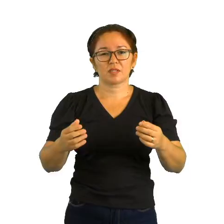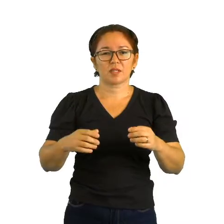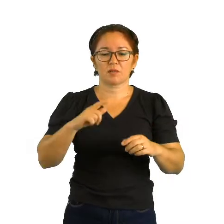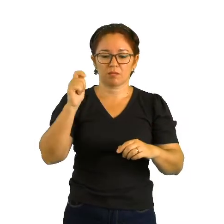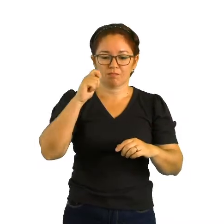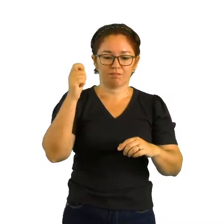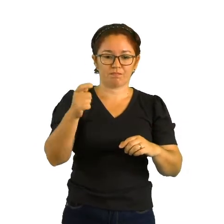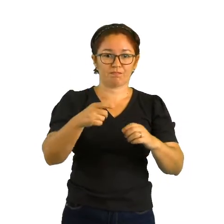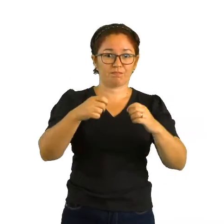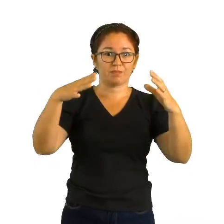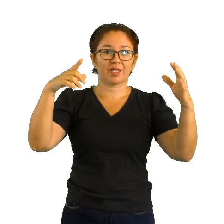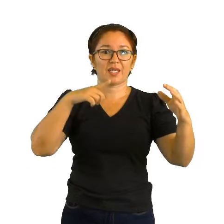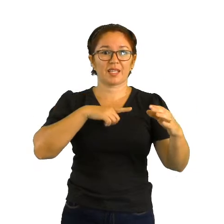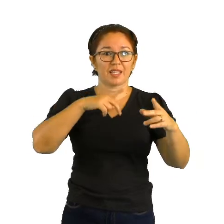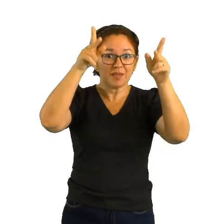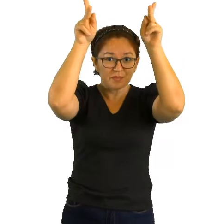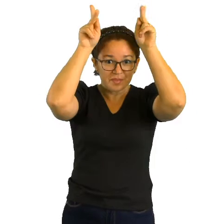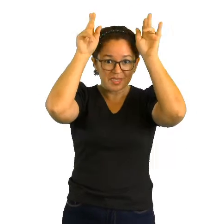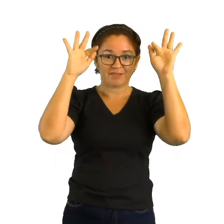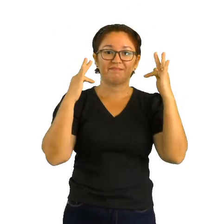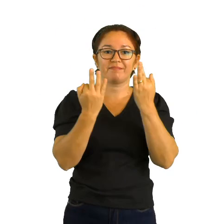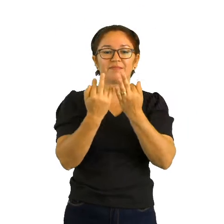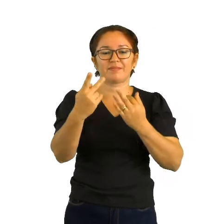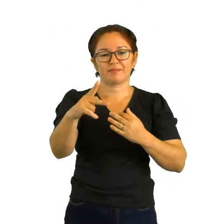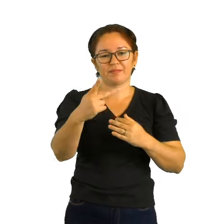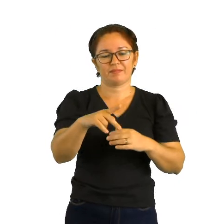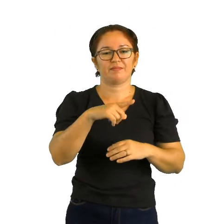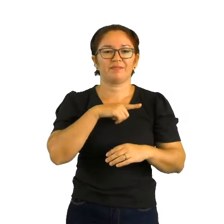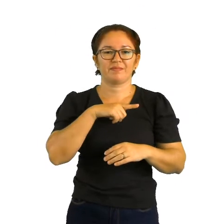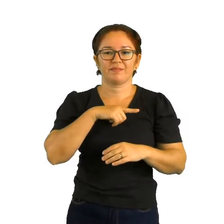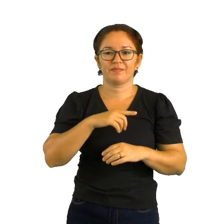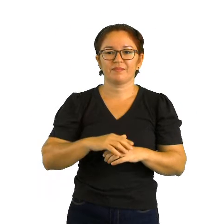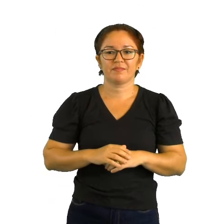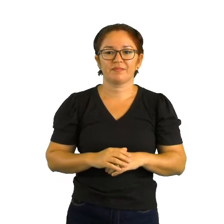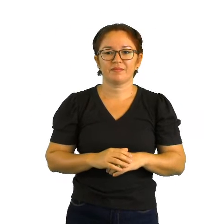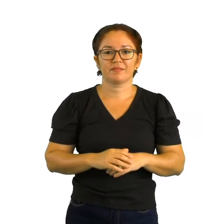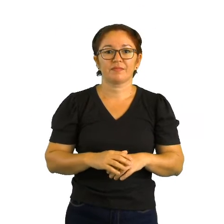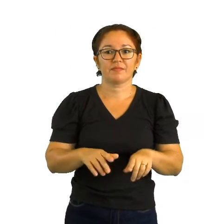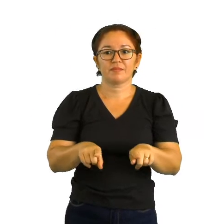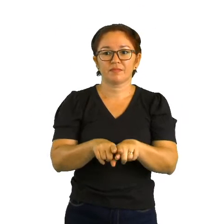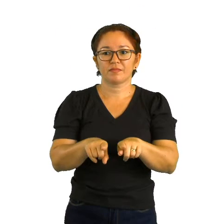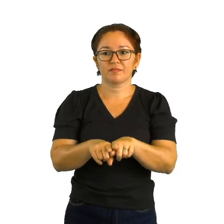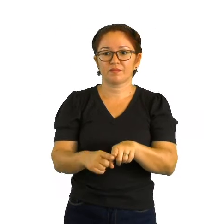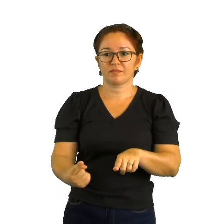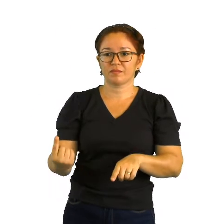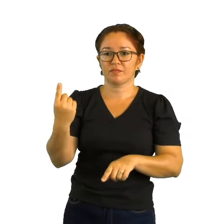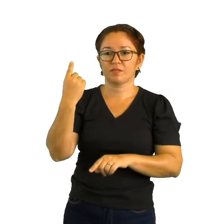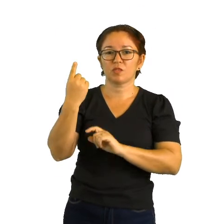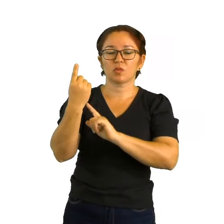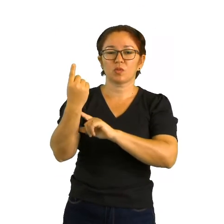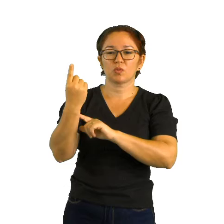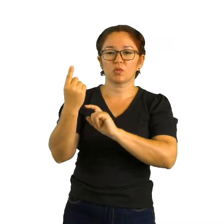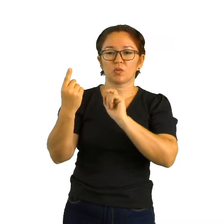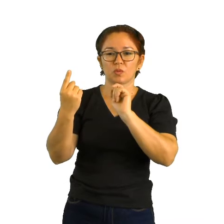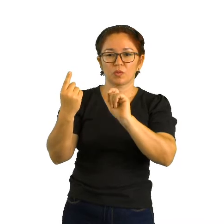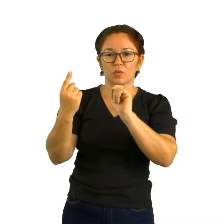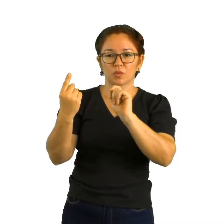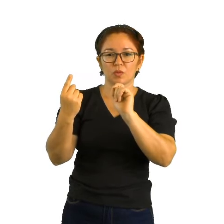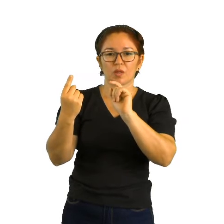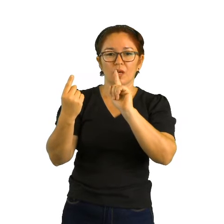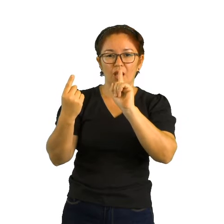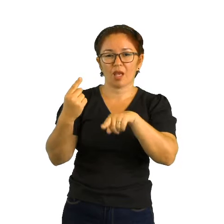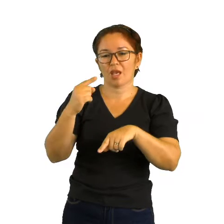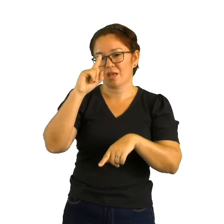família, ok? Aí nós vamos lá na leitura. Tem o mandatário, personagem que pratica